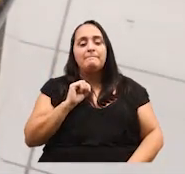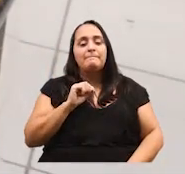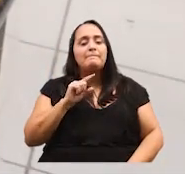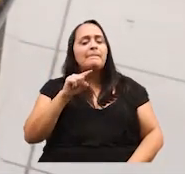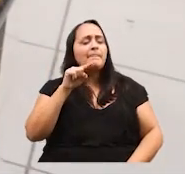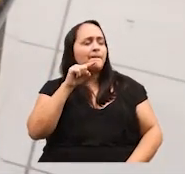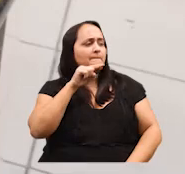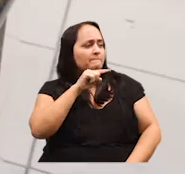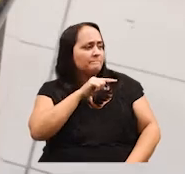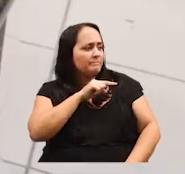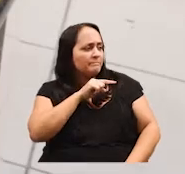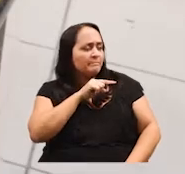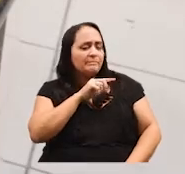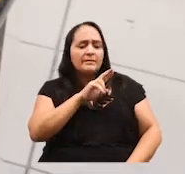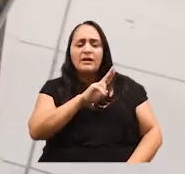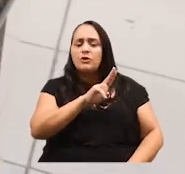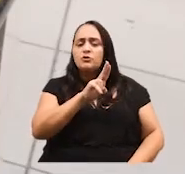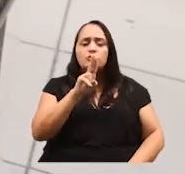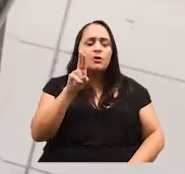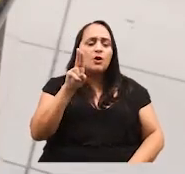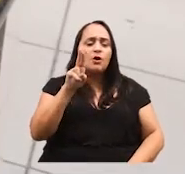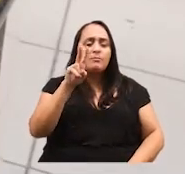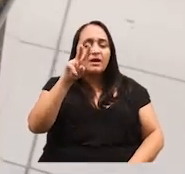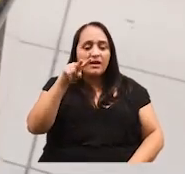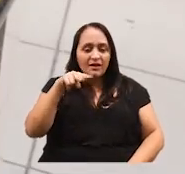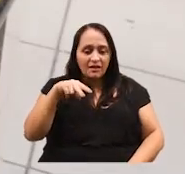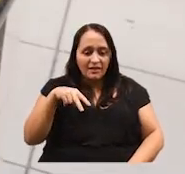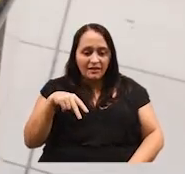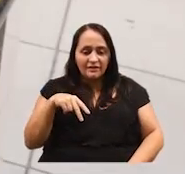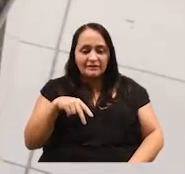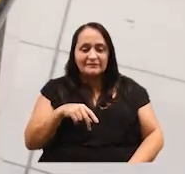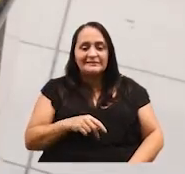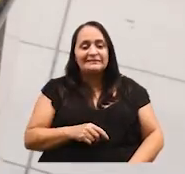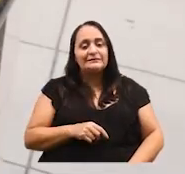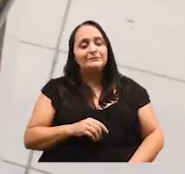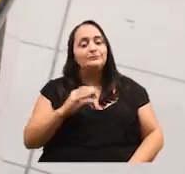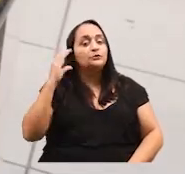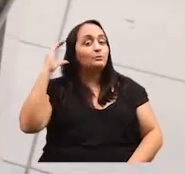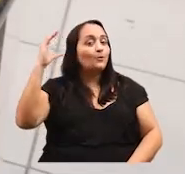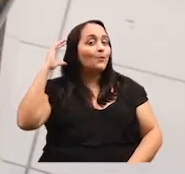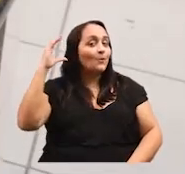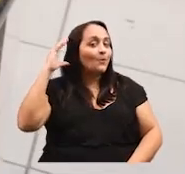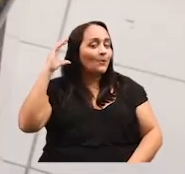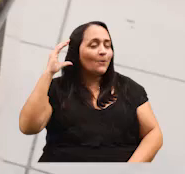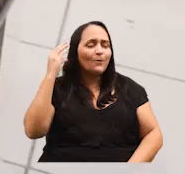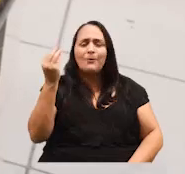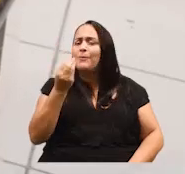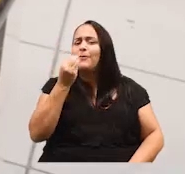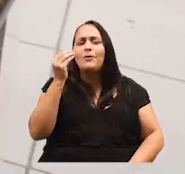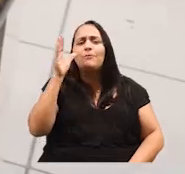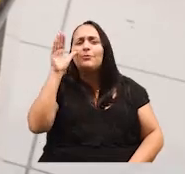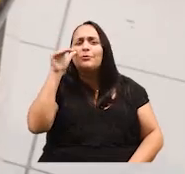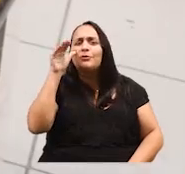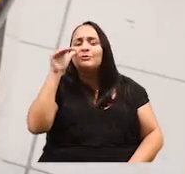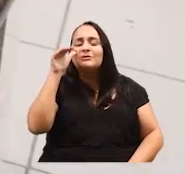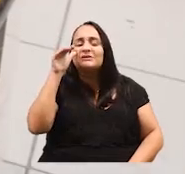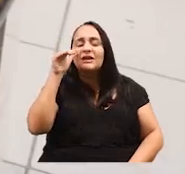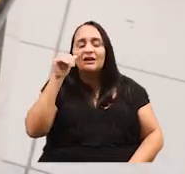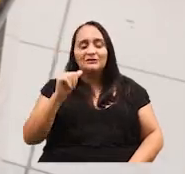Fernando, leia pra gente o que é que está escrito no livro sobre o coco. A curiosidade sobre o coco.